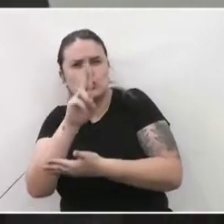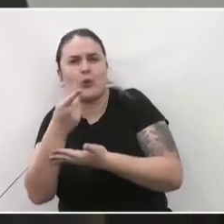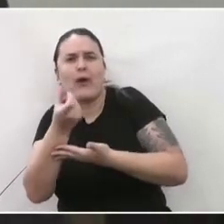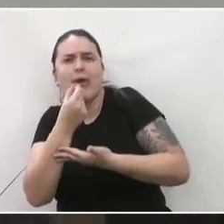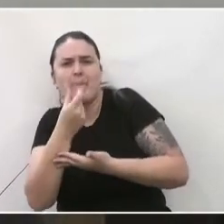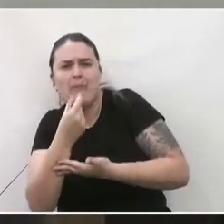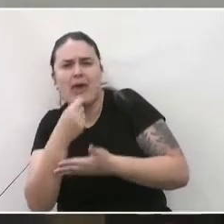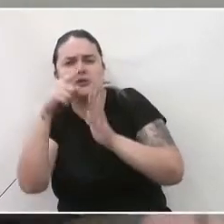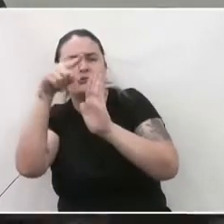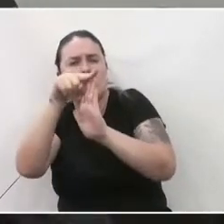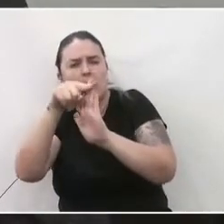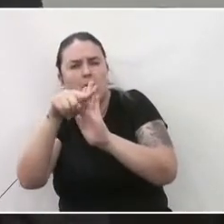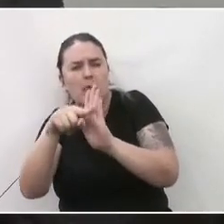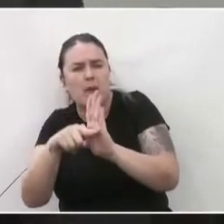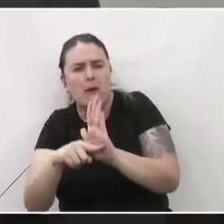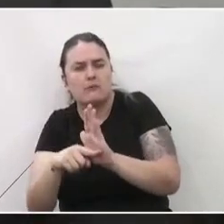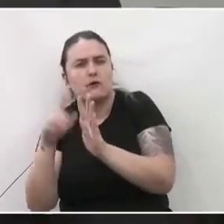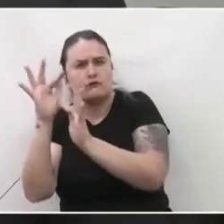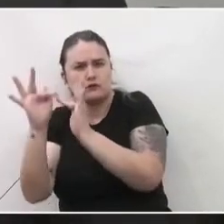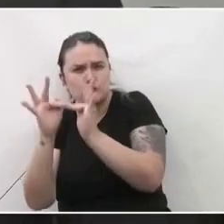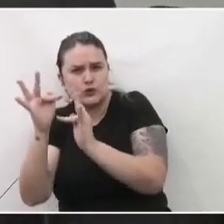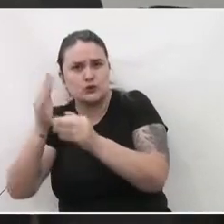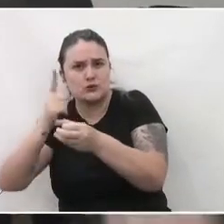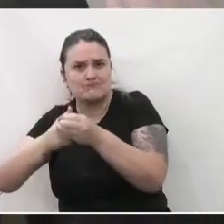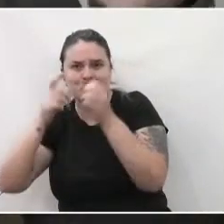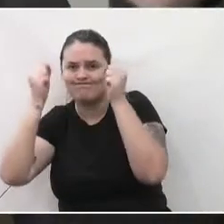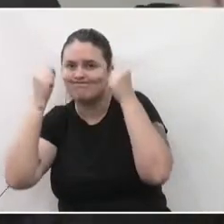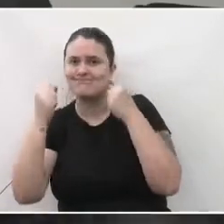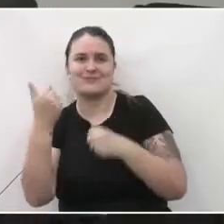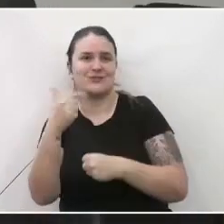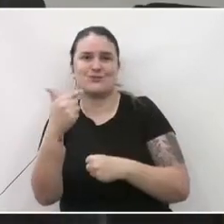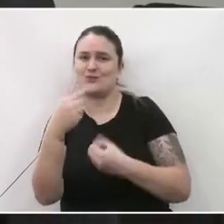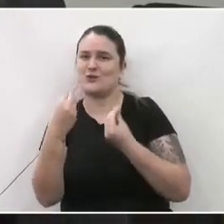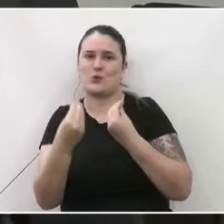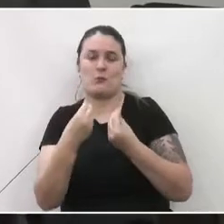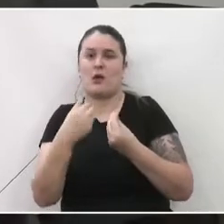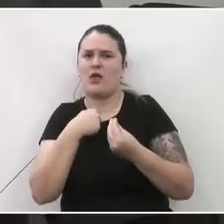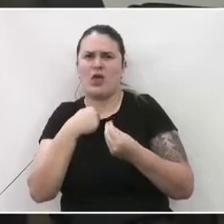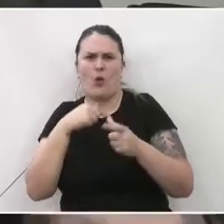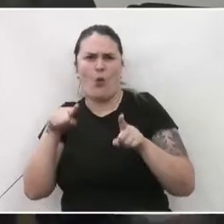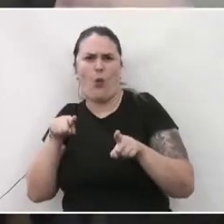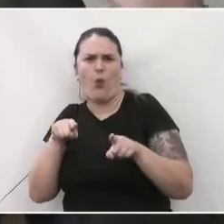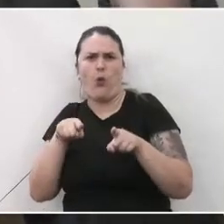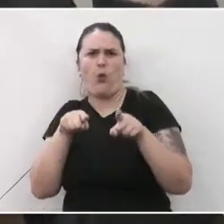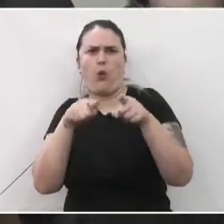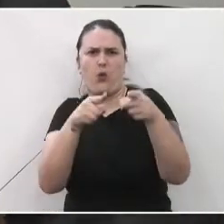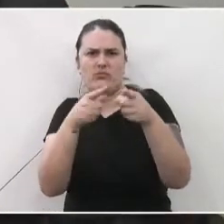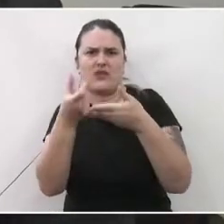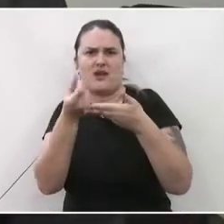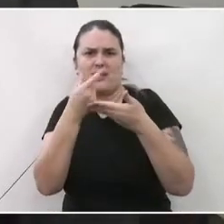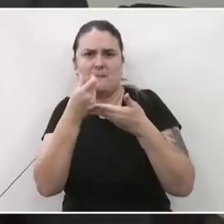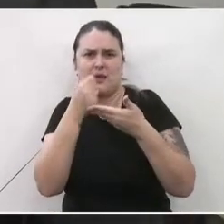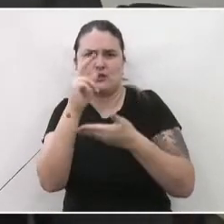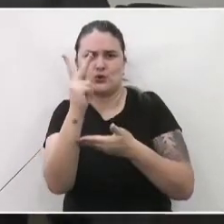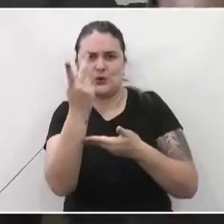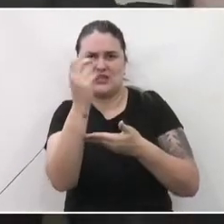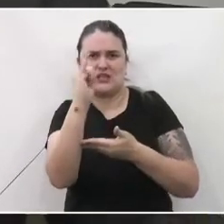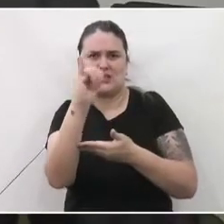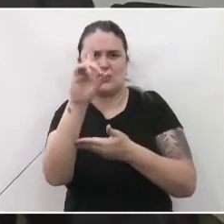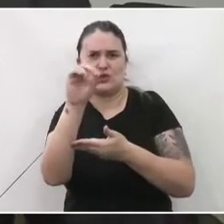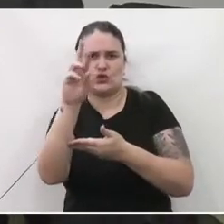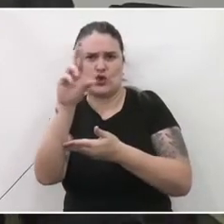dessas medicações que fizeram efeito em Chapecó. Então, eu não sou contra o uso da hidroxicloroquina, eu